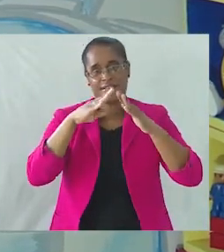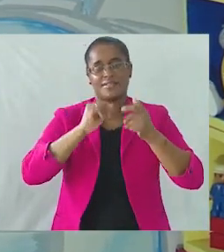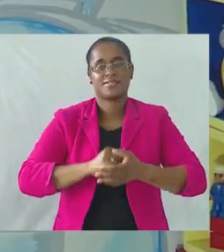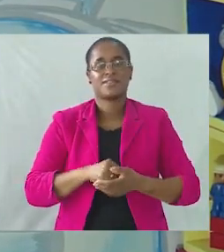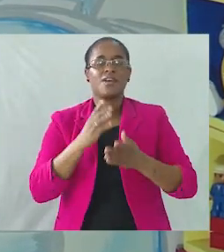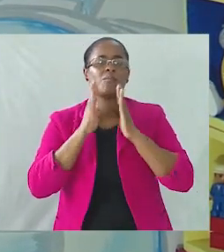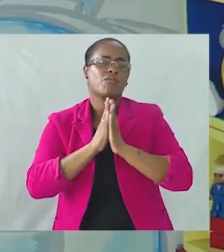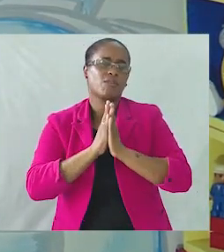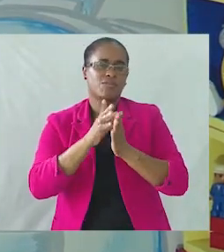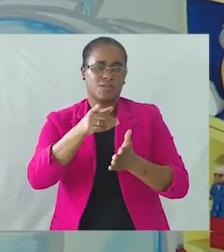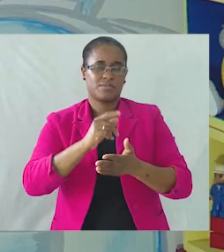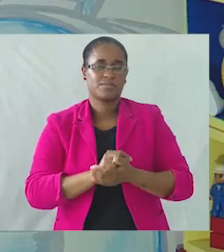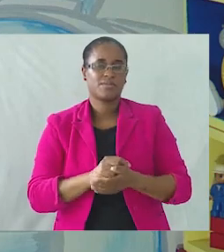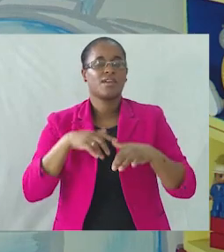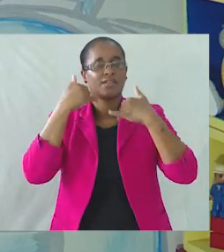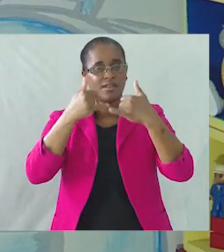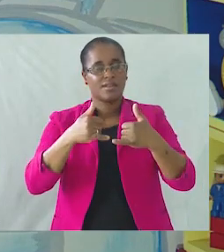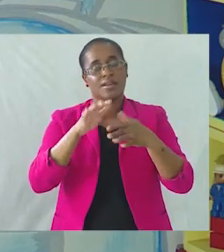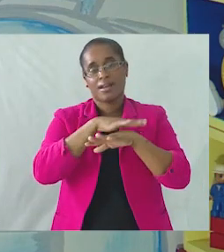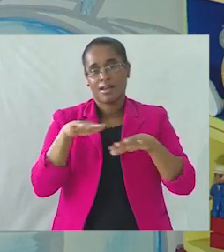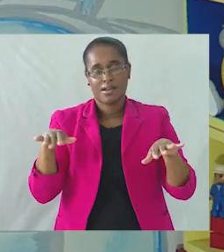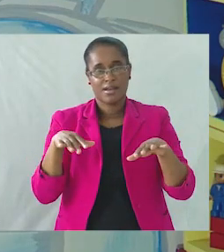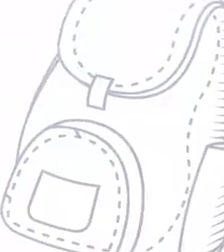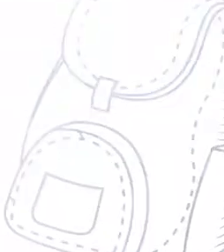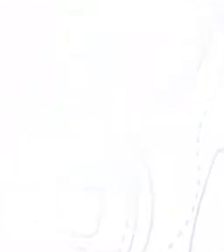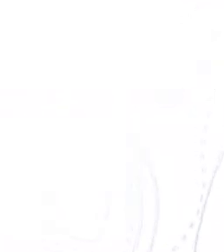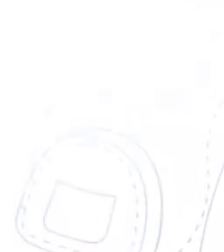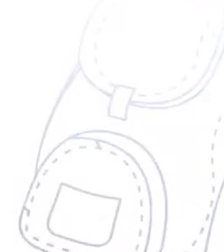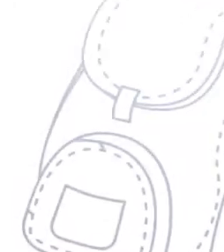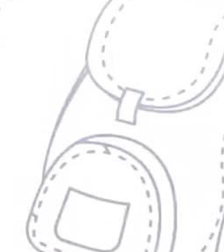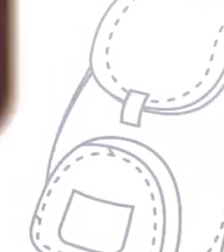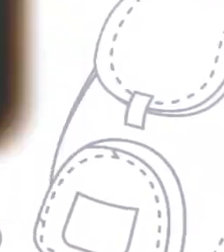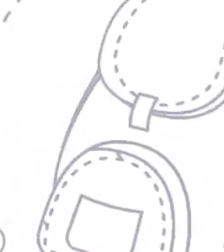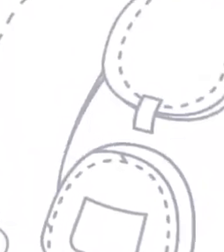em casa, por favor, até passarmos essa fase.